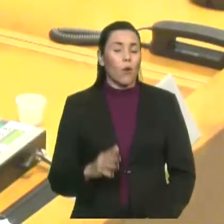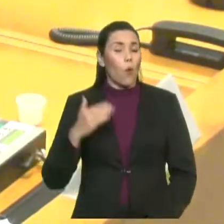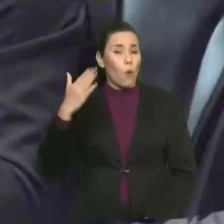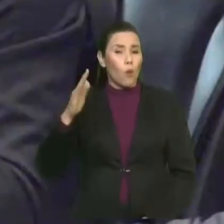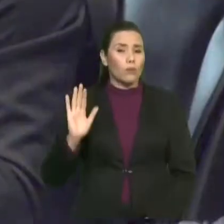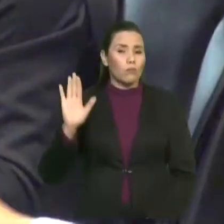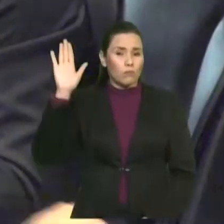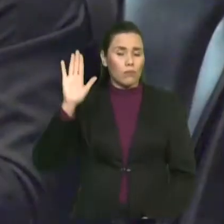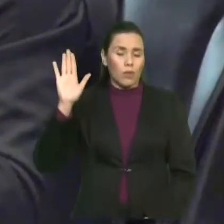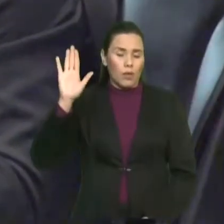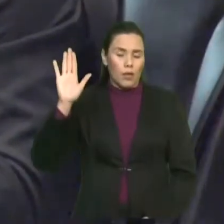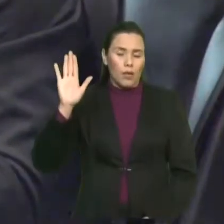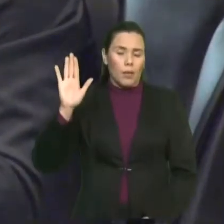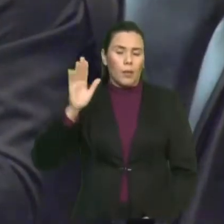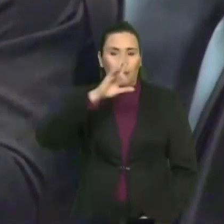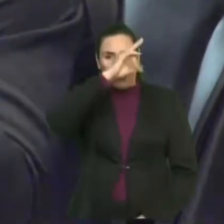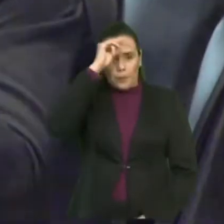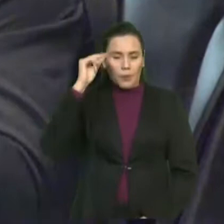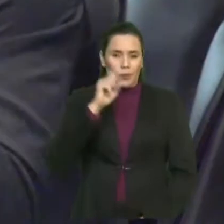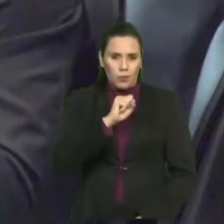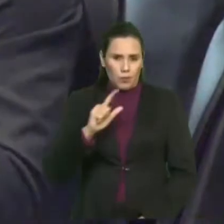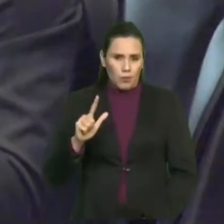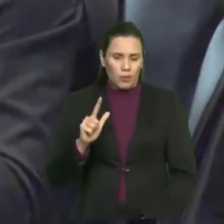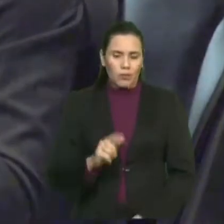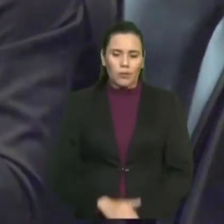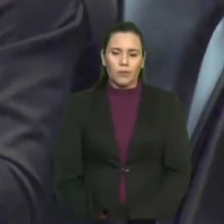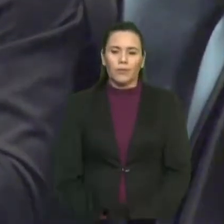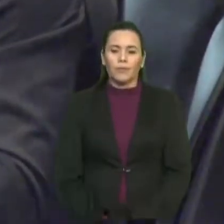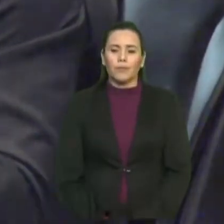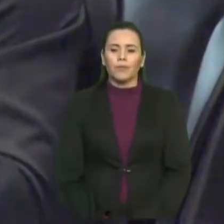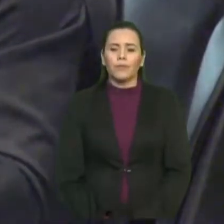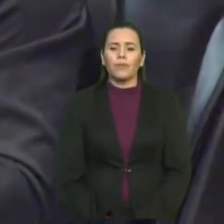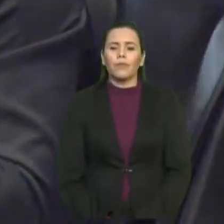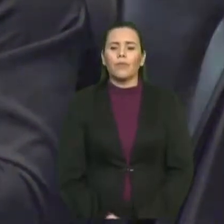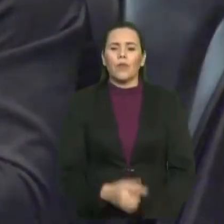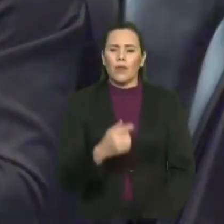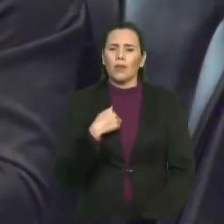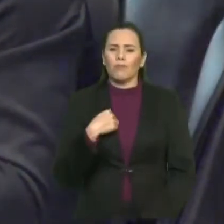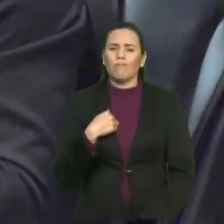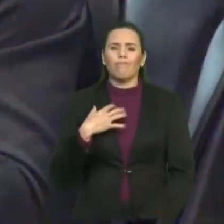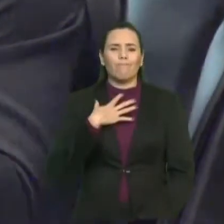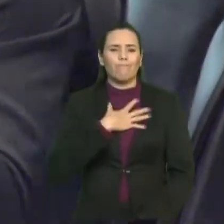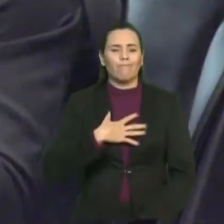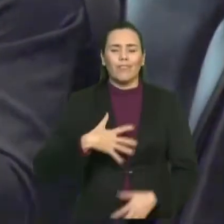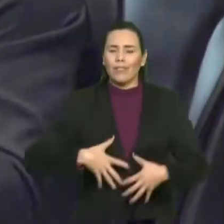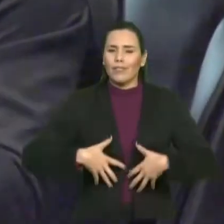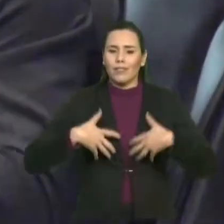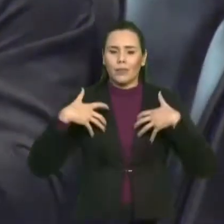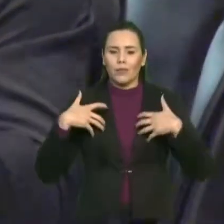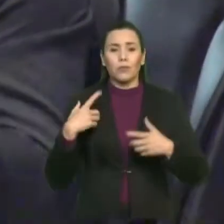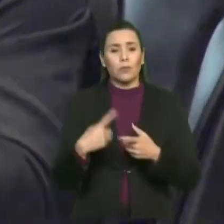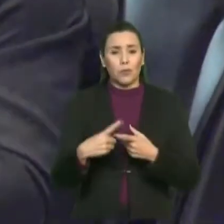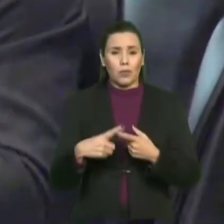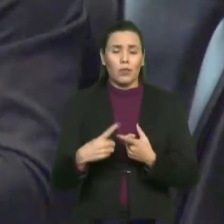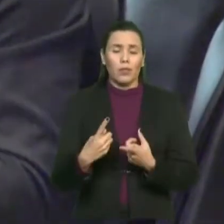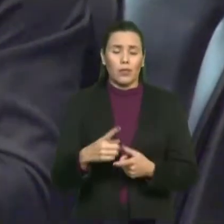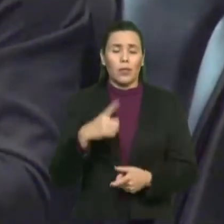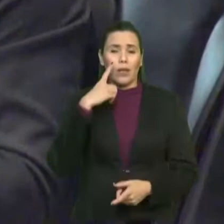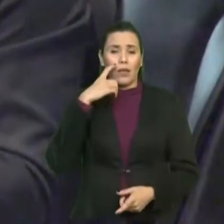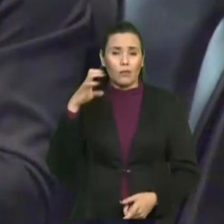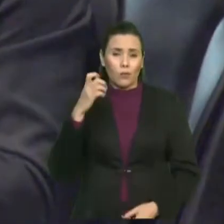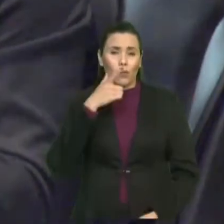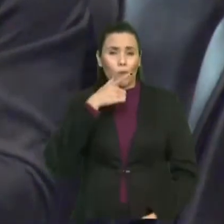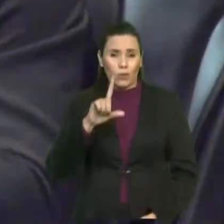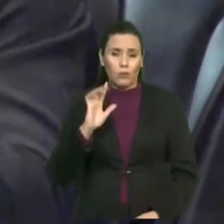a gente termina muito satisfeito com o seu mandato, né? Porque ele conseguiu assumir o município num momento de muita dificuldade,